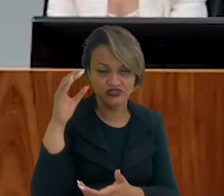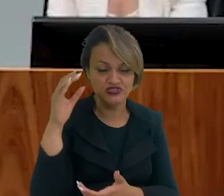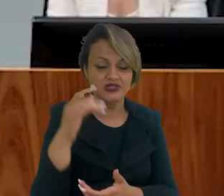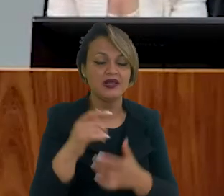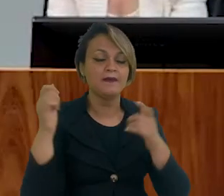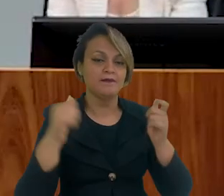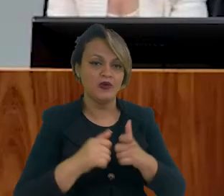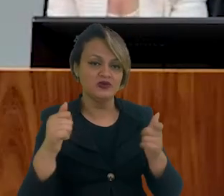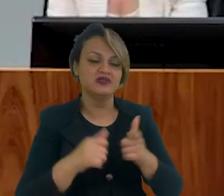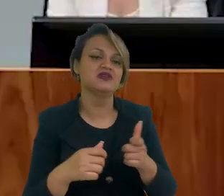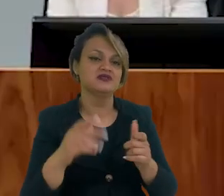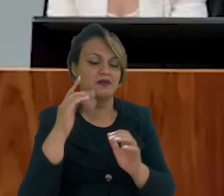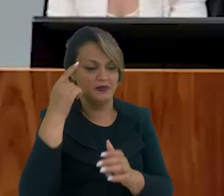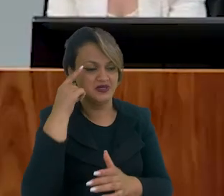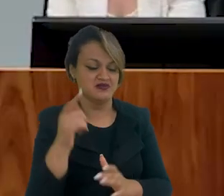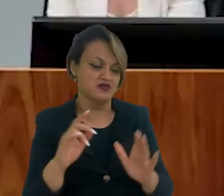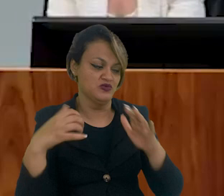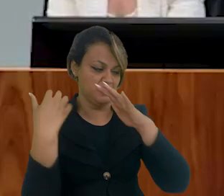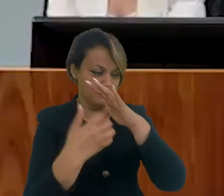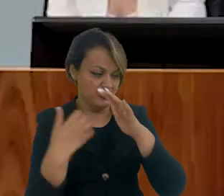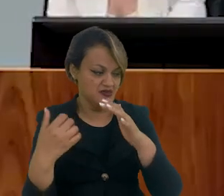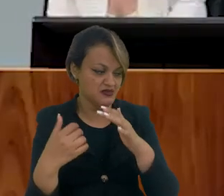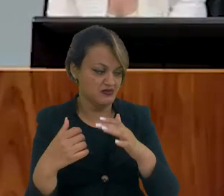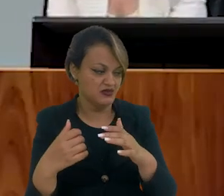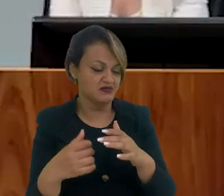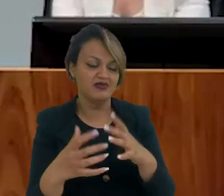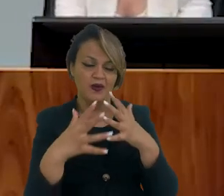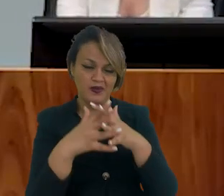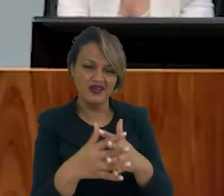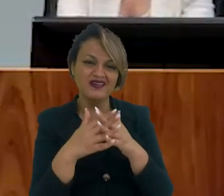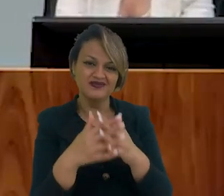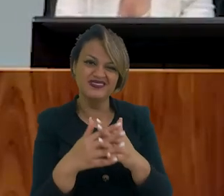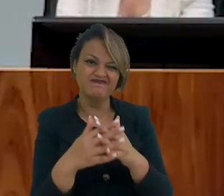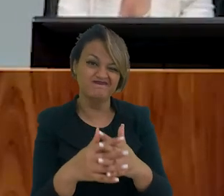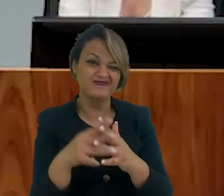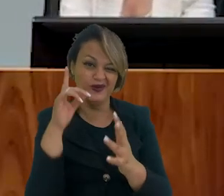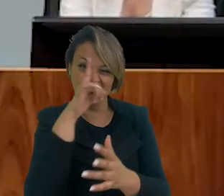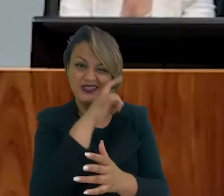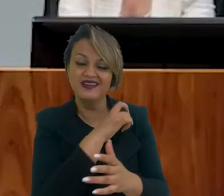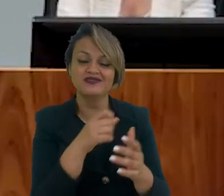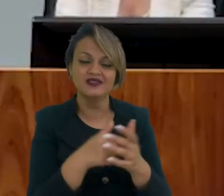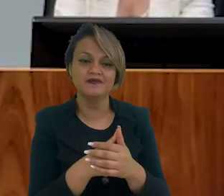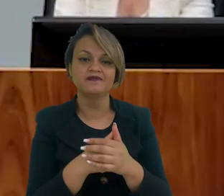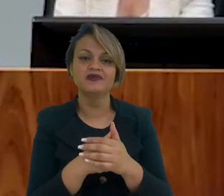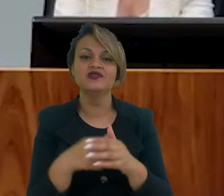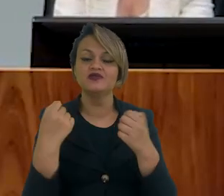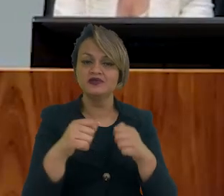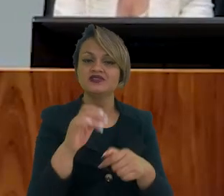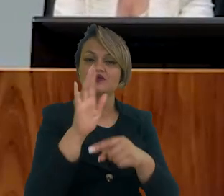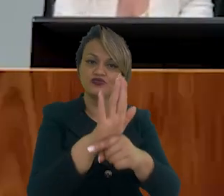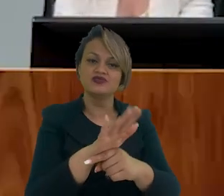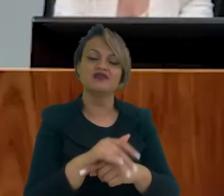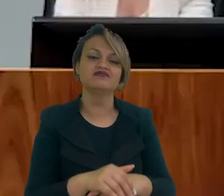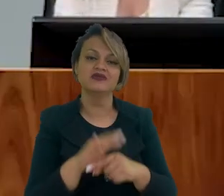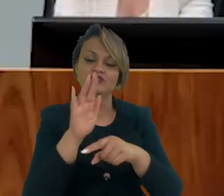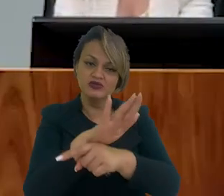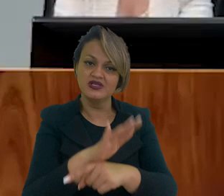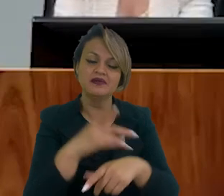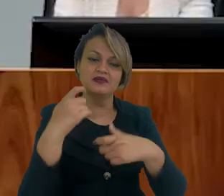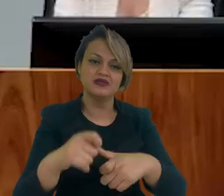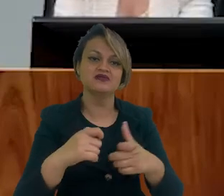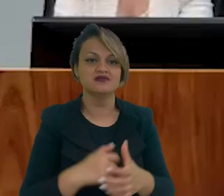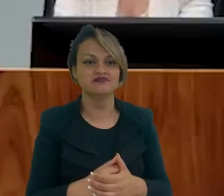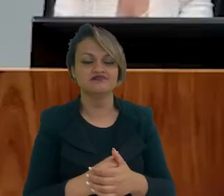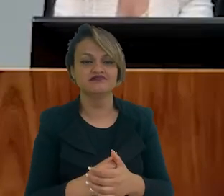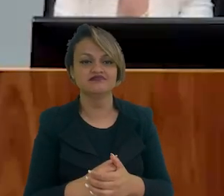são bem diferentes né o consumidor em Face das potências das empresas é bem complicado